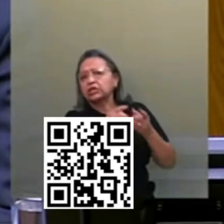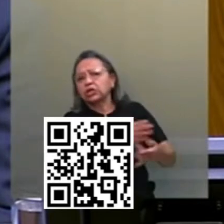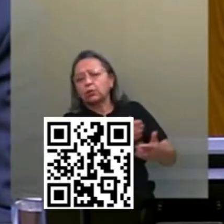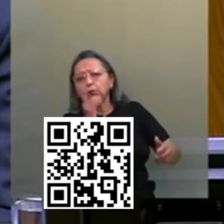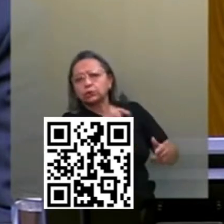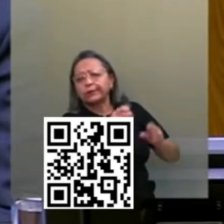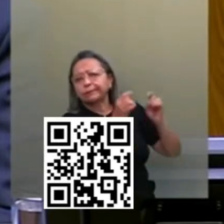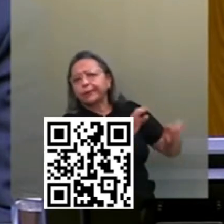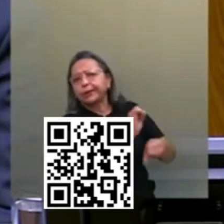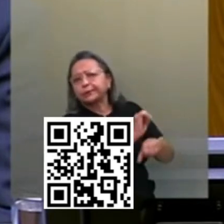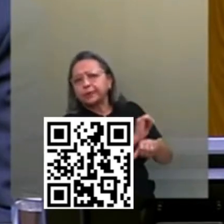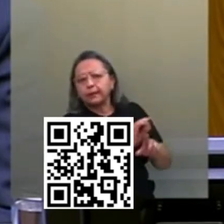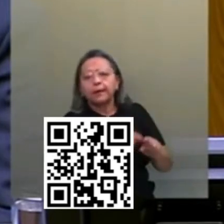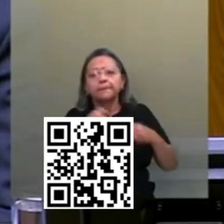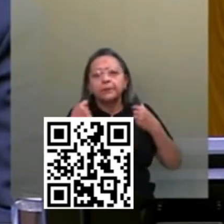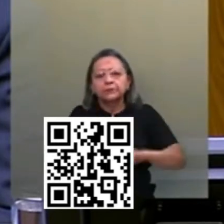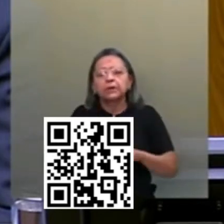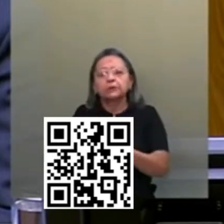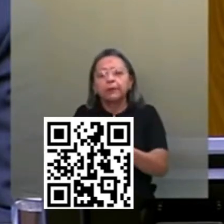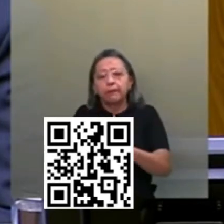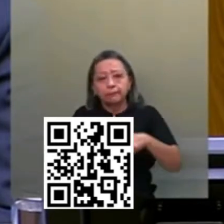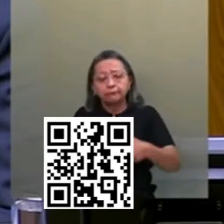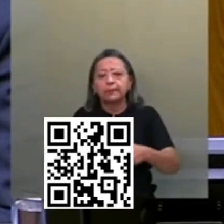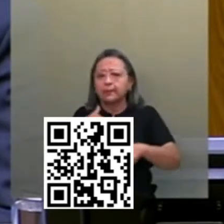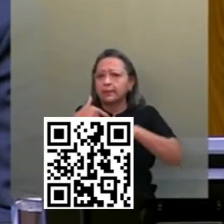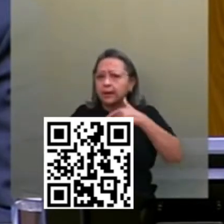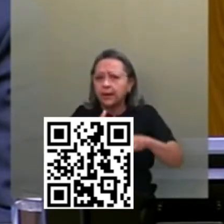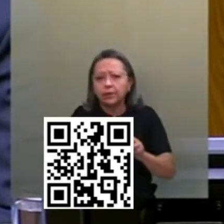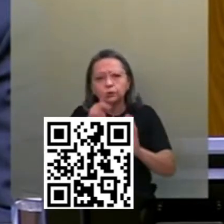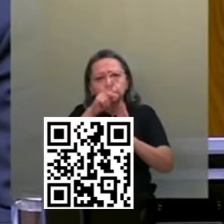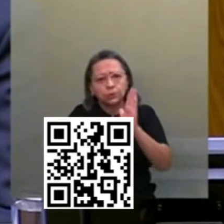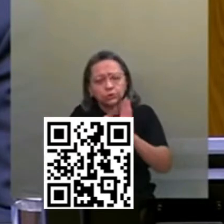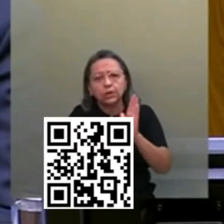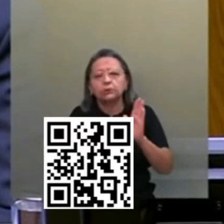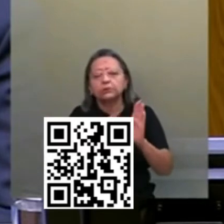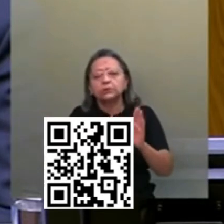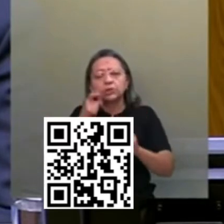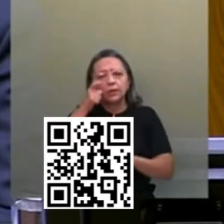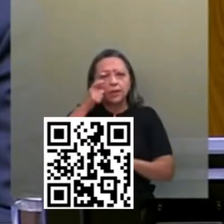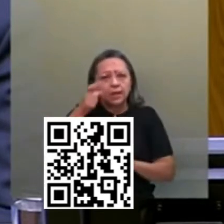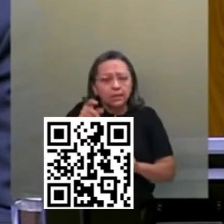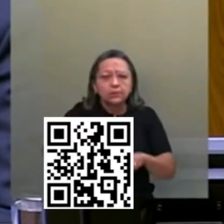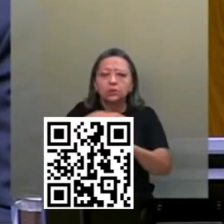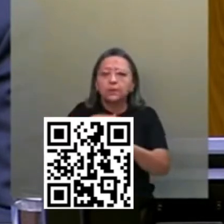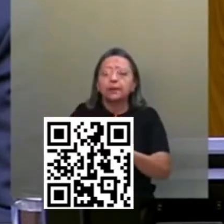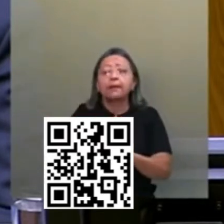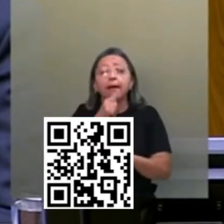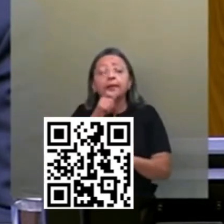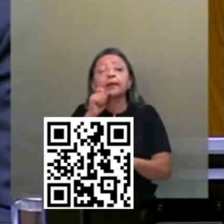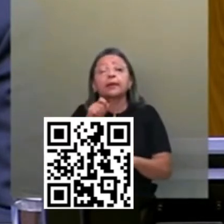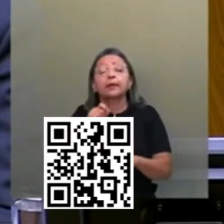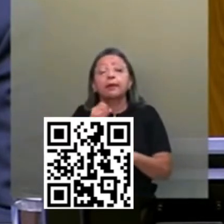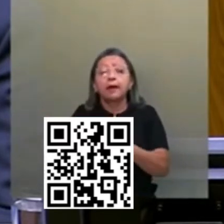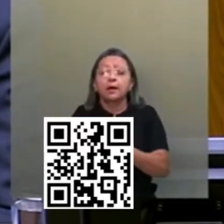urgentes em estado de latência. Precisamos, desde já, trabalhar nos projetos que sejam de interesse do país, ainda que em